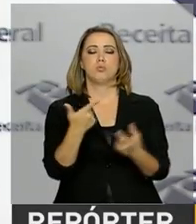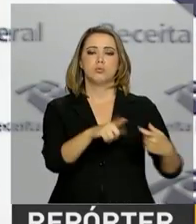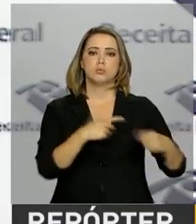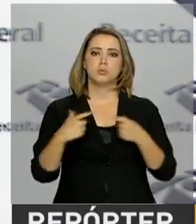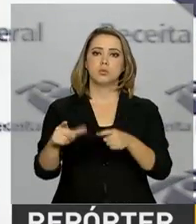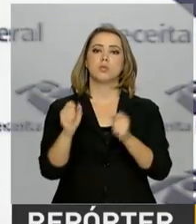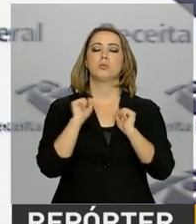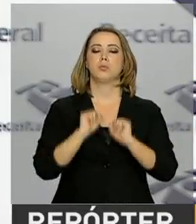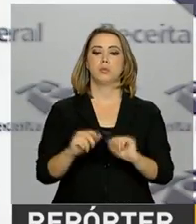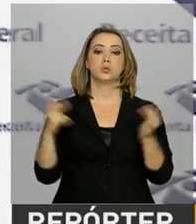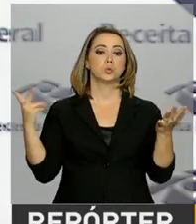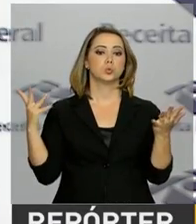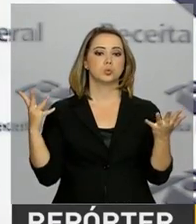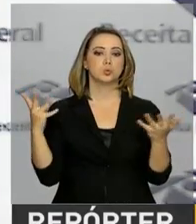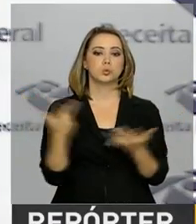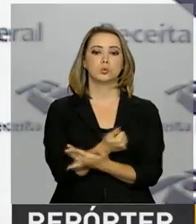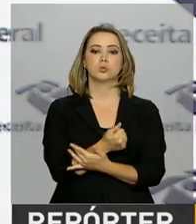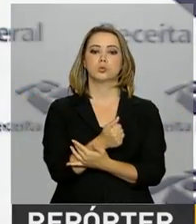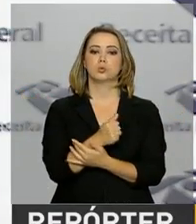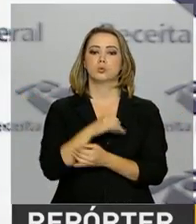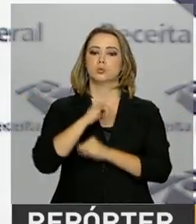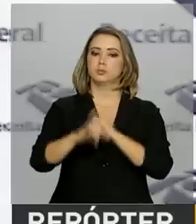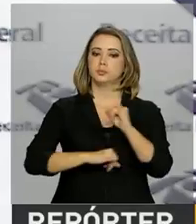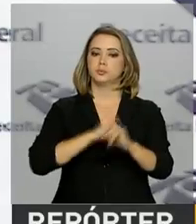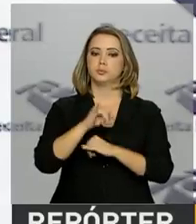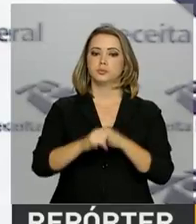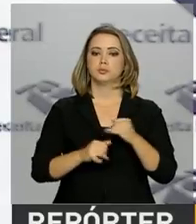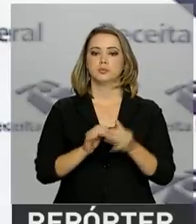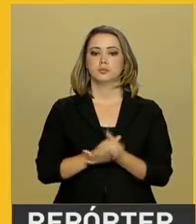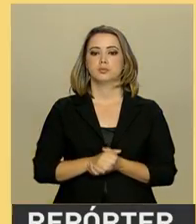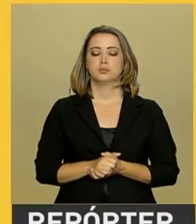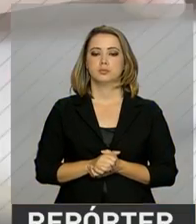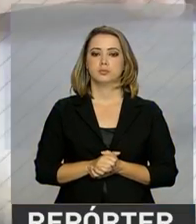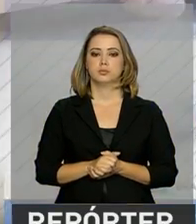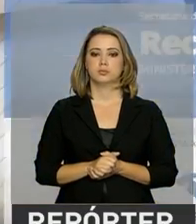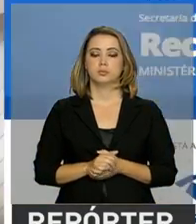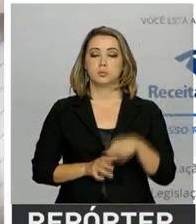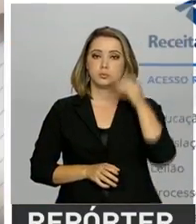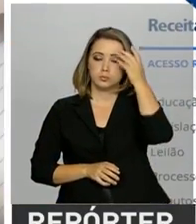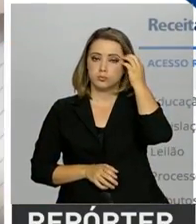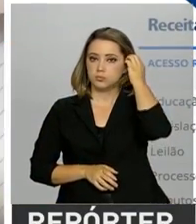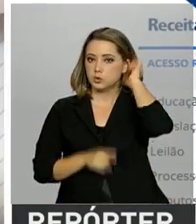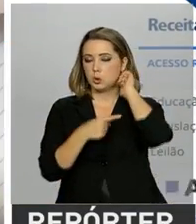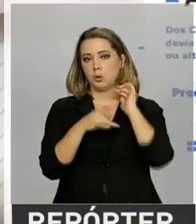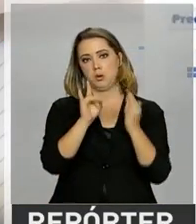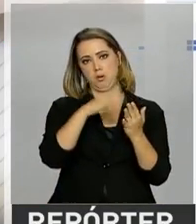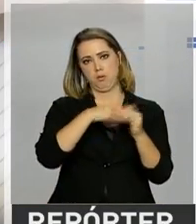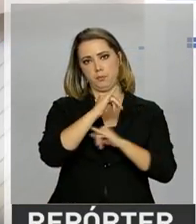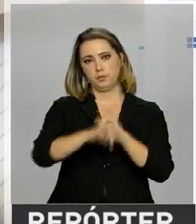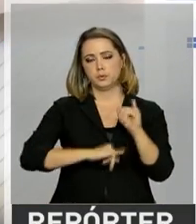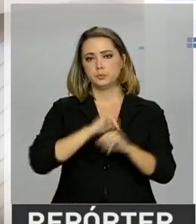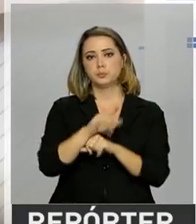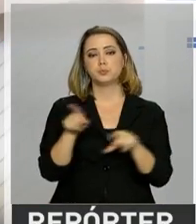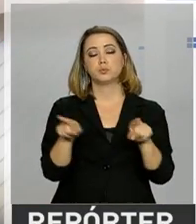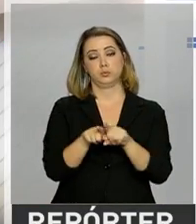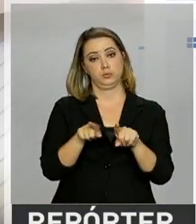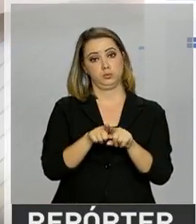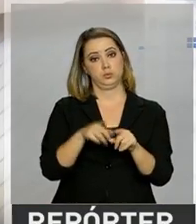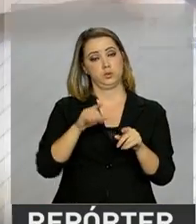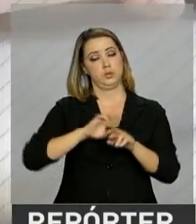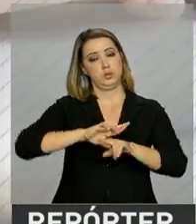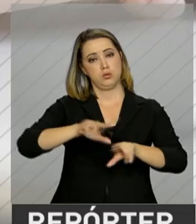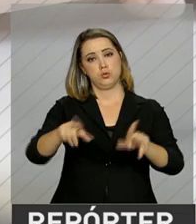poderá realizar tudo isso de maneira eletrônica por meio da internet além do formulário eletrônico para atualização de dados